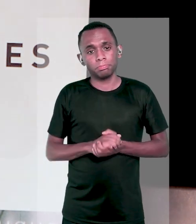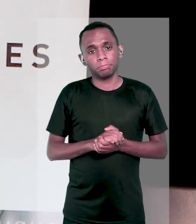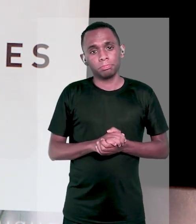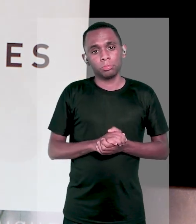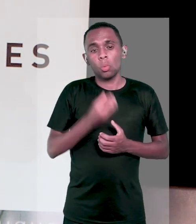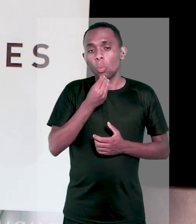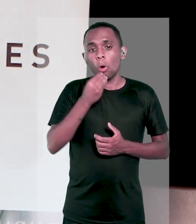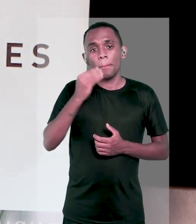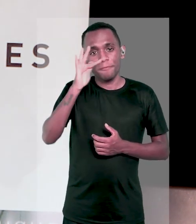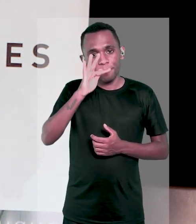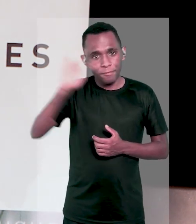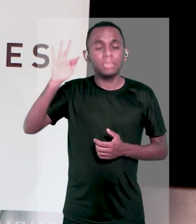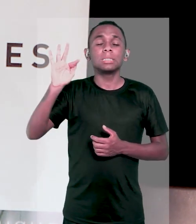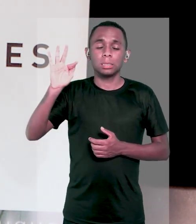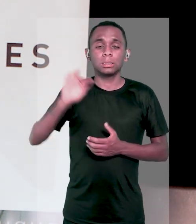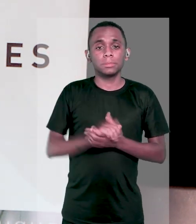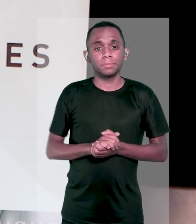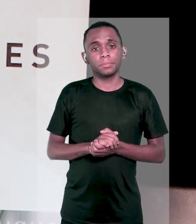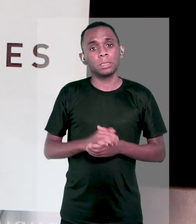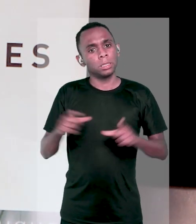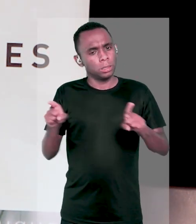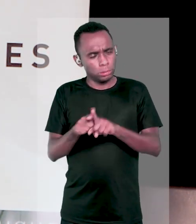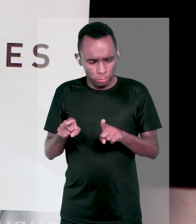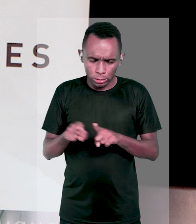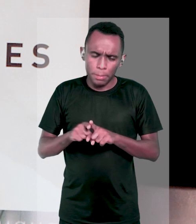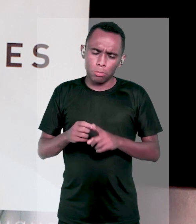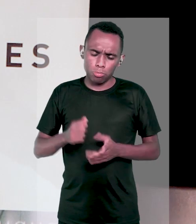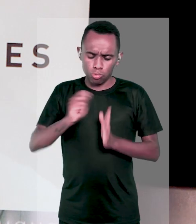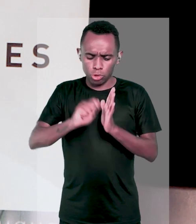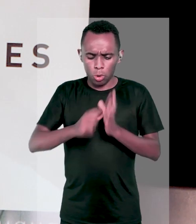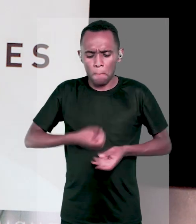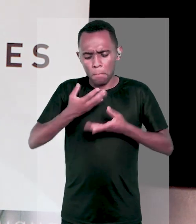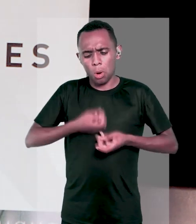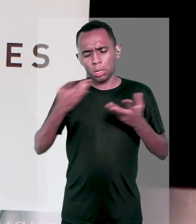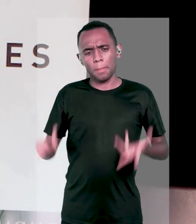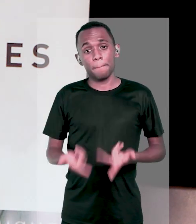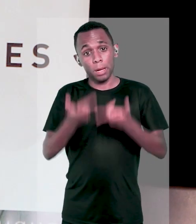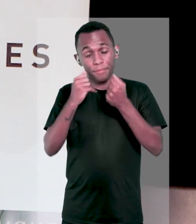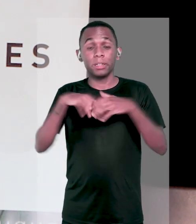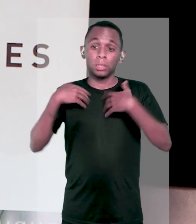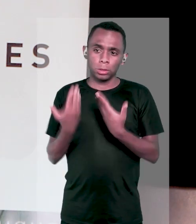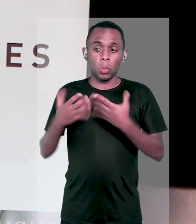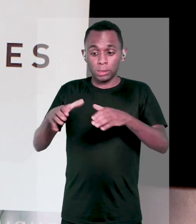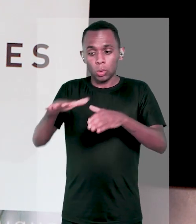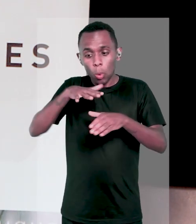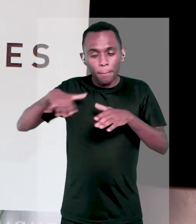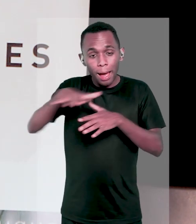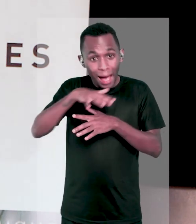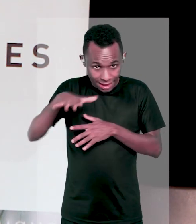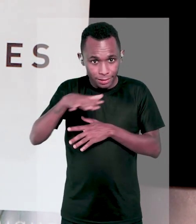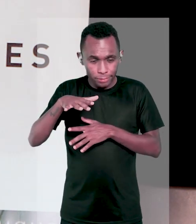as fronteiras da racionalidade estrita própria à tecnologia ela repousa em blocos